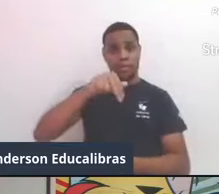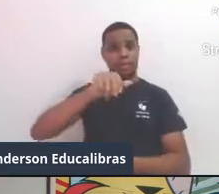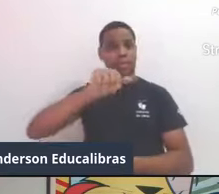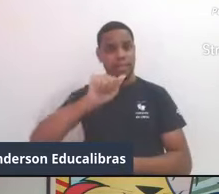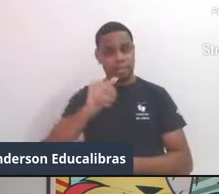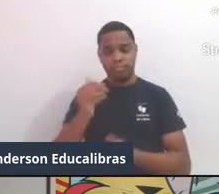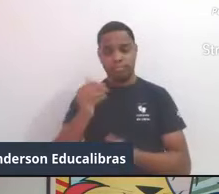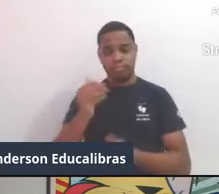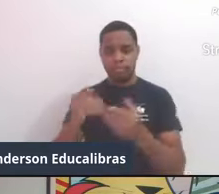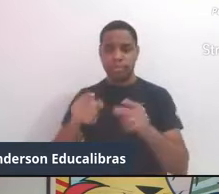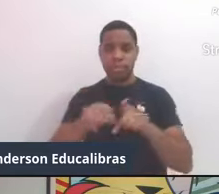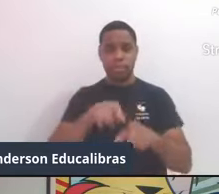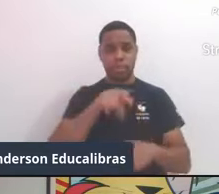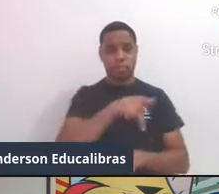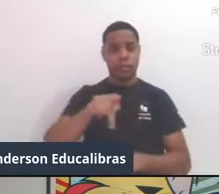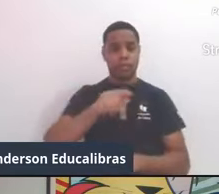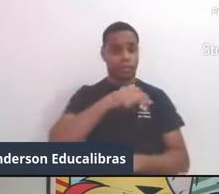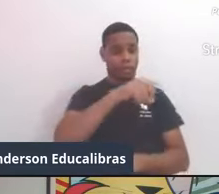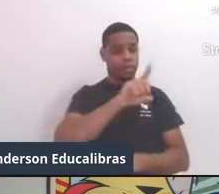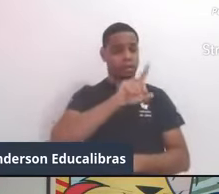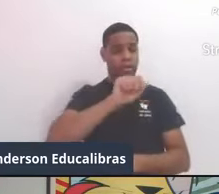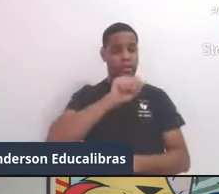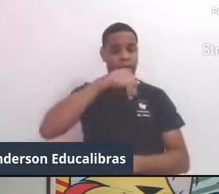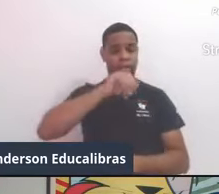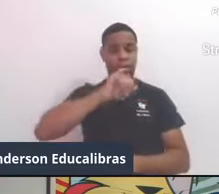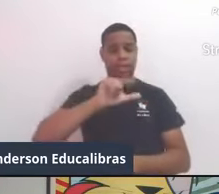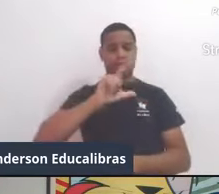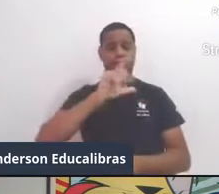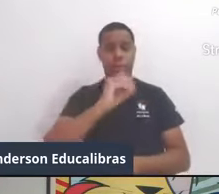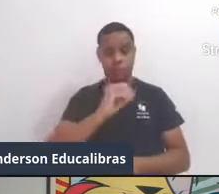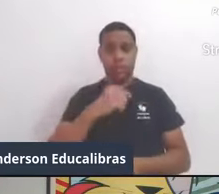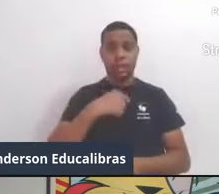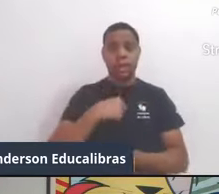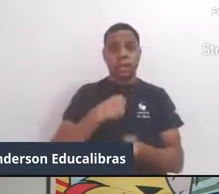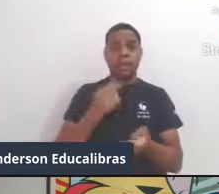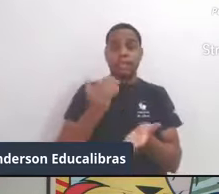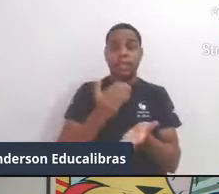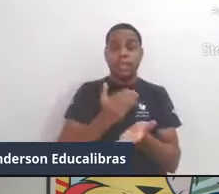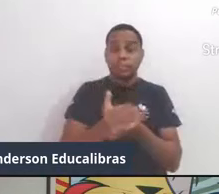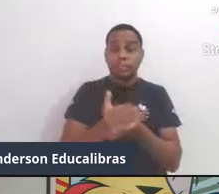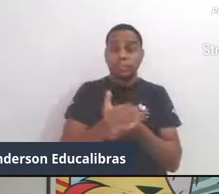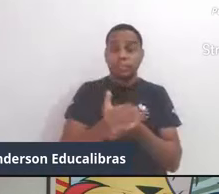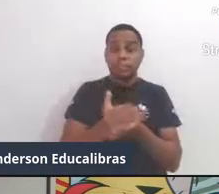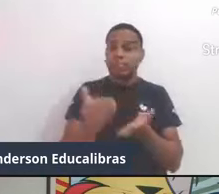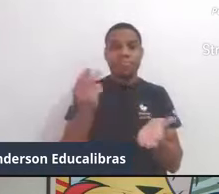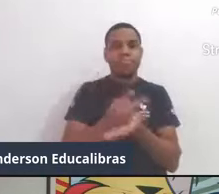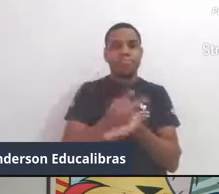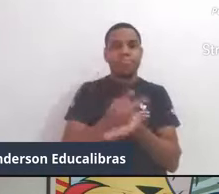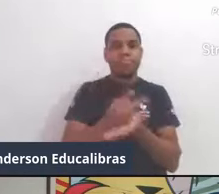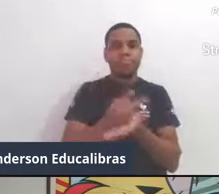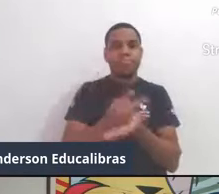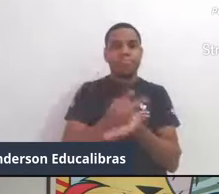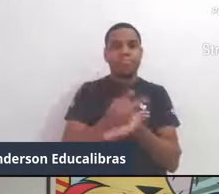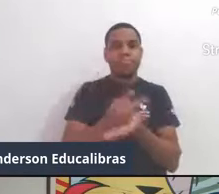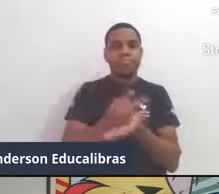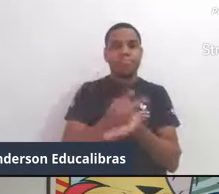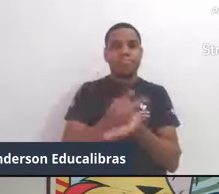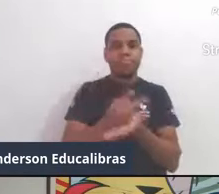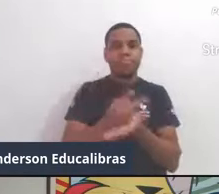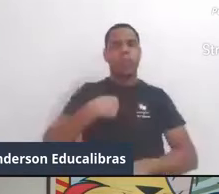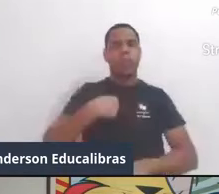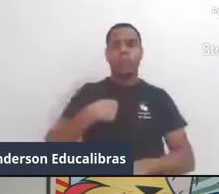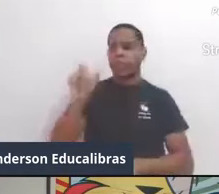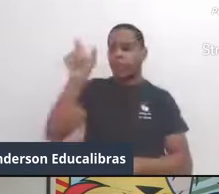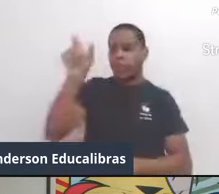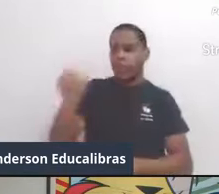e o professor Danilo Santos de Miranda. Eu começo sempre aqui, esses bate-papos, perguntando quem é